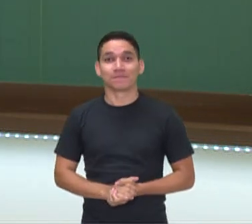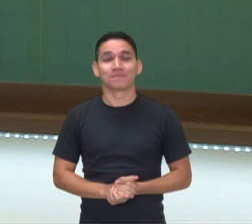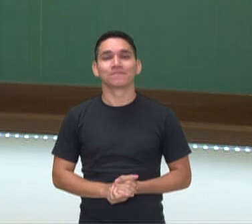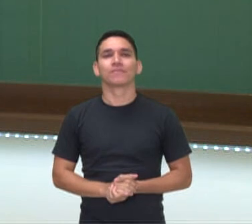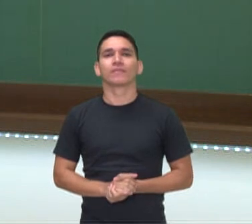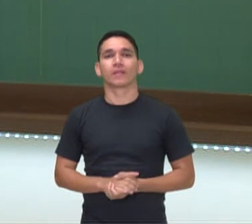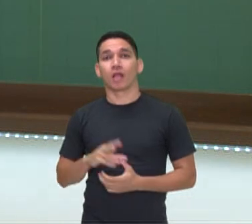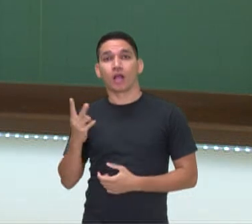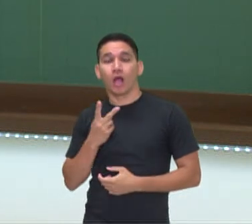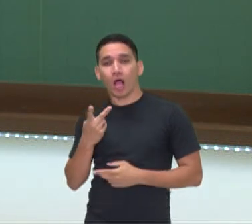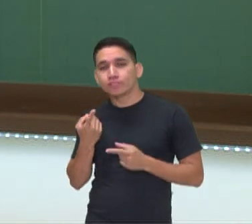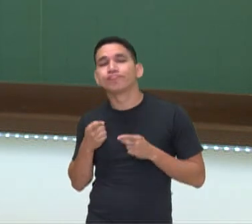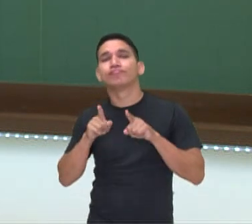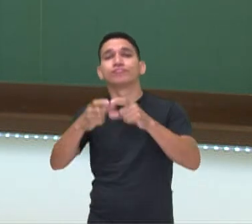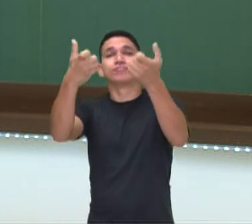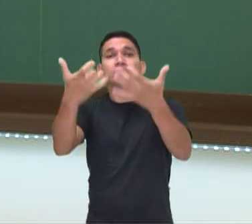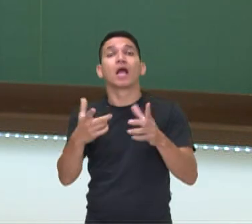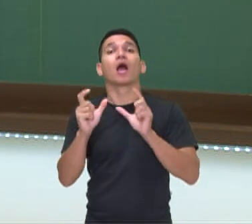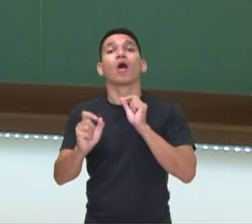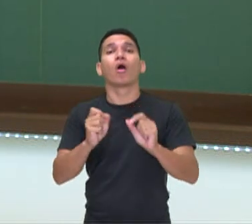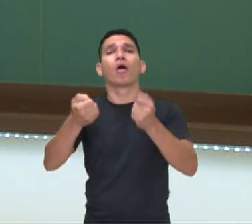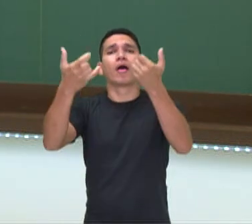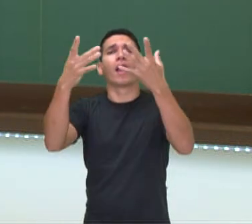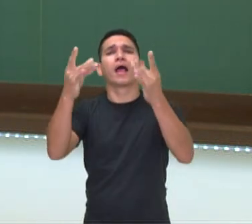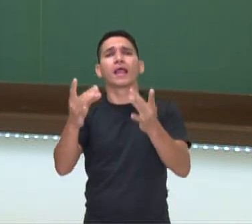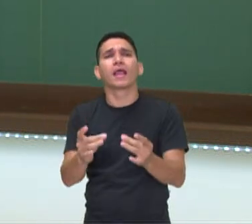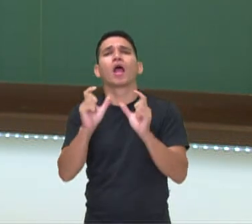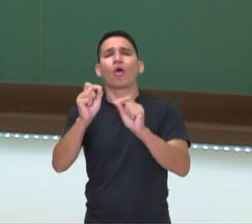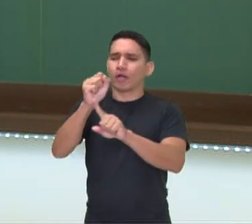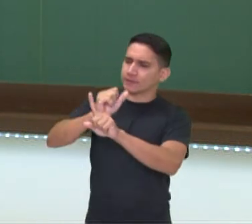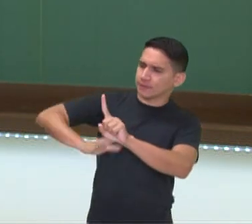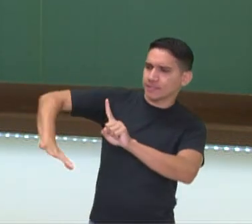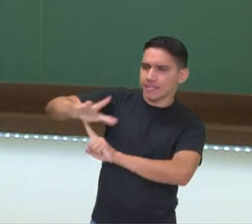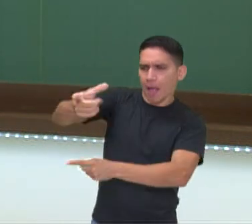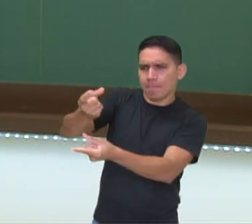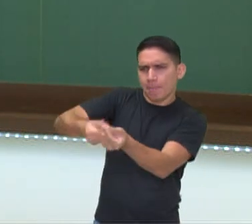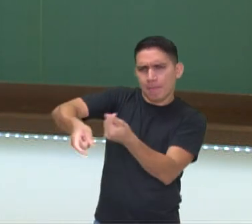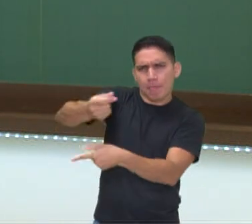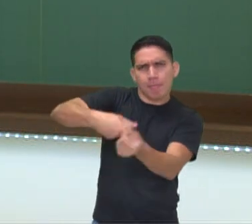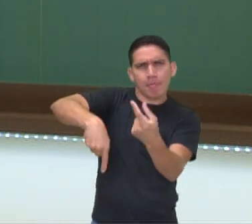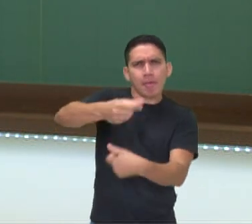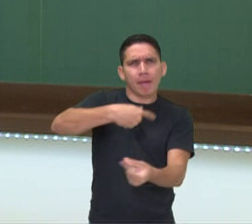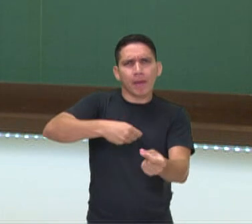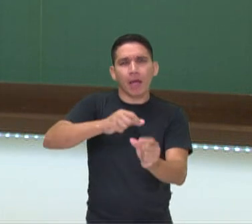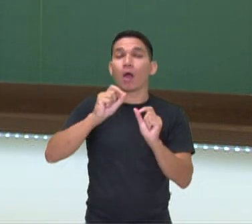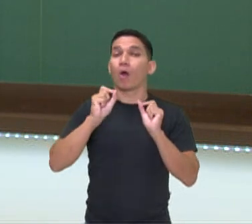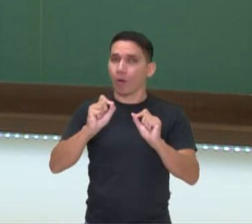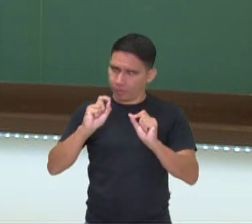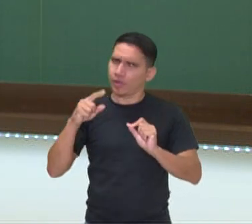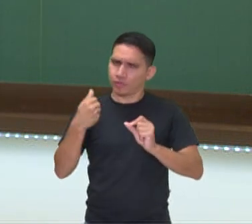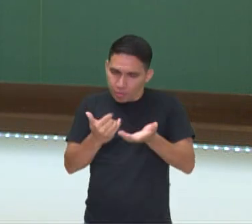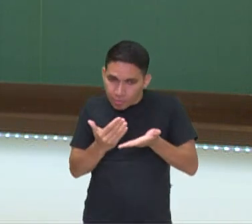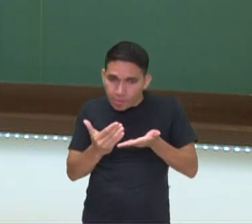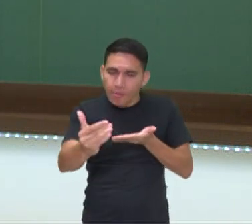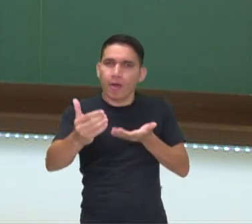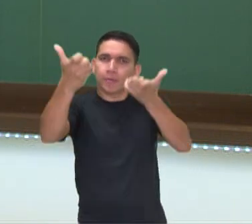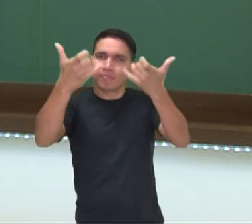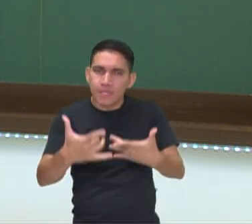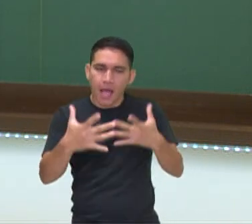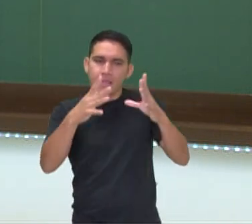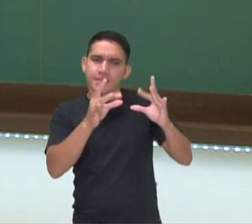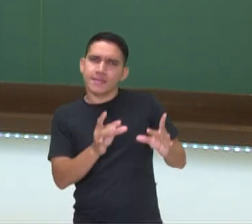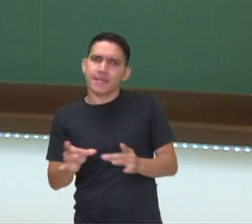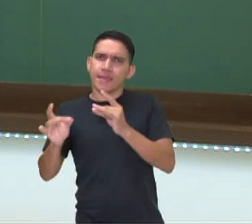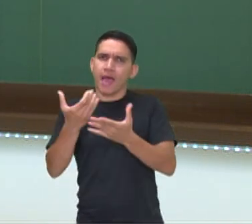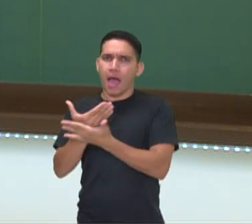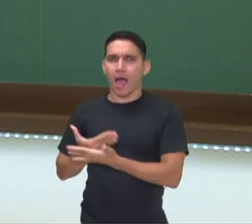Então, nessa nossa aula de hoje, nós vamos falar um pouquinho sobre sociedade de consumo. Para isso, para que a gente comece a organizar a nossa aula,